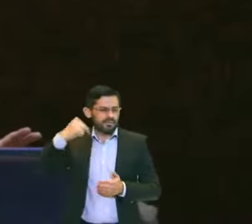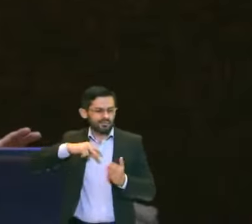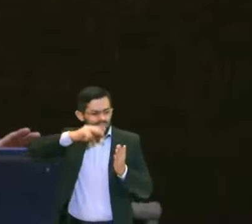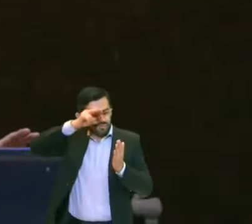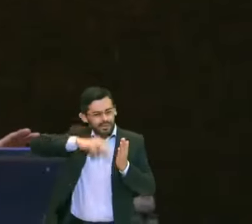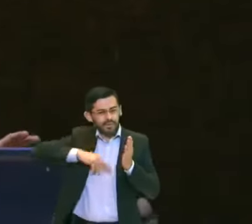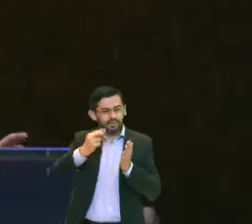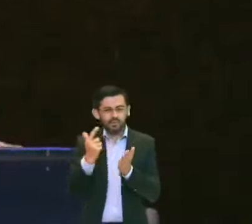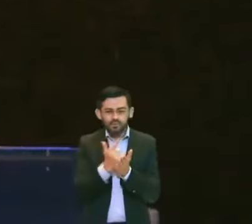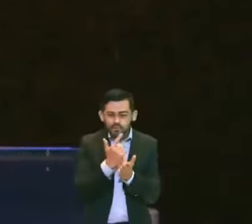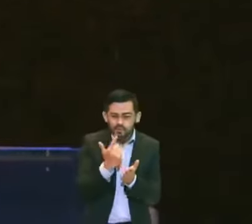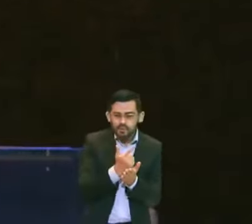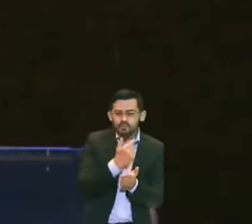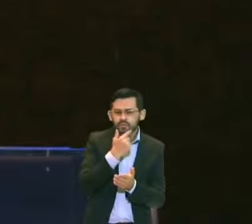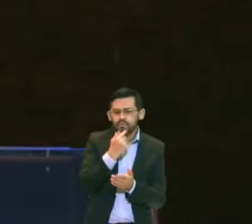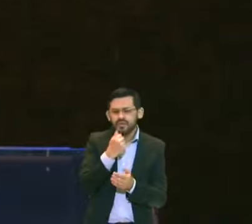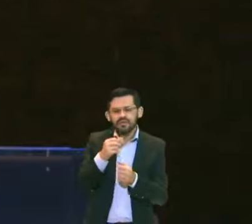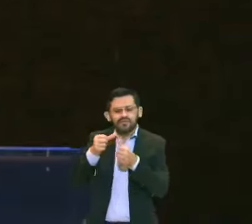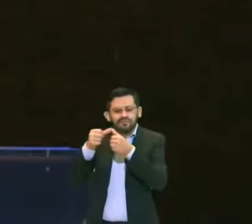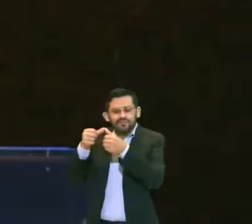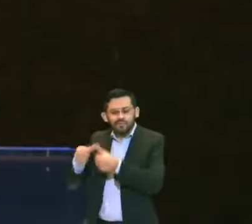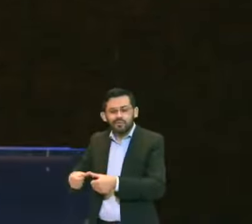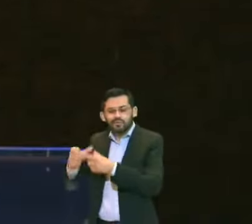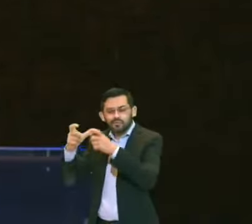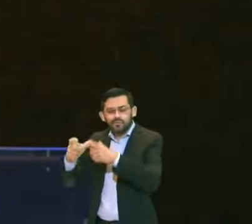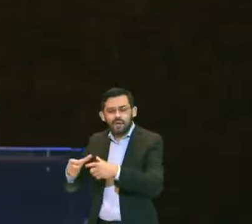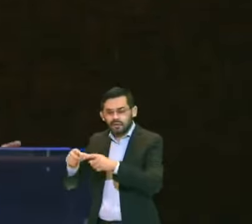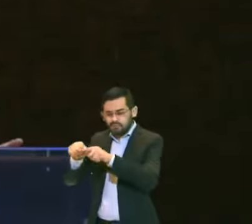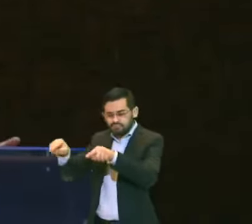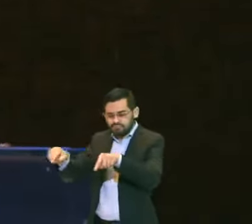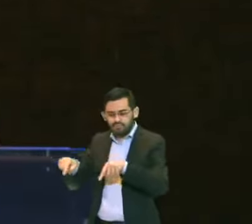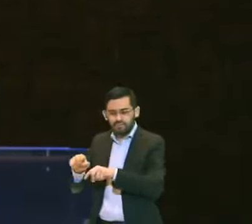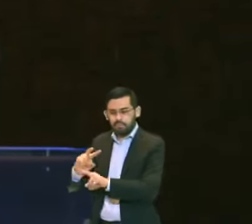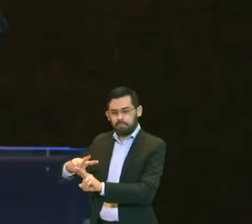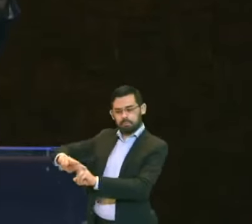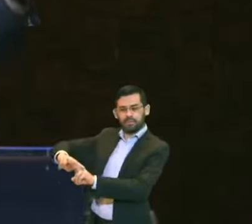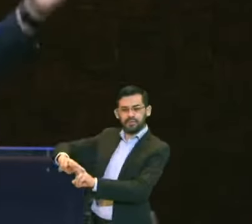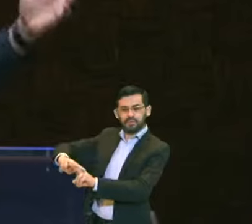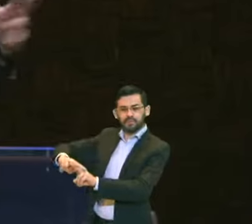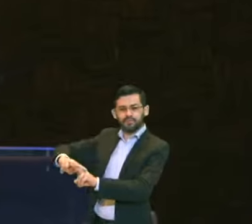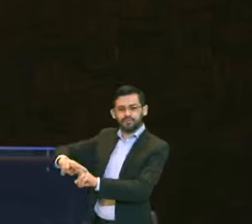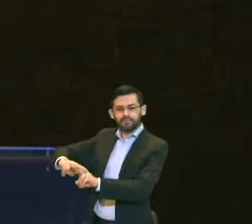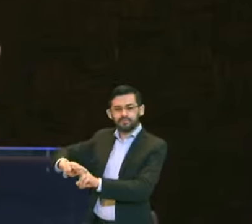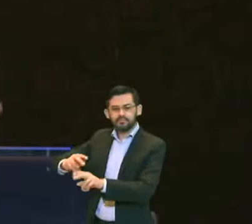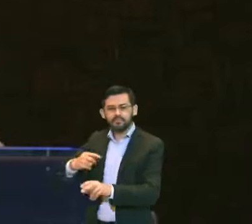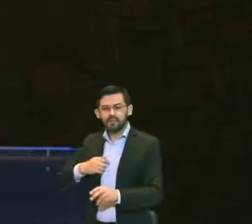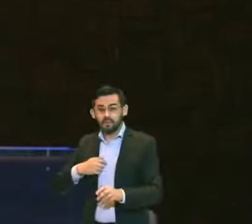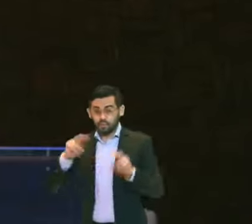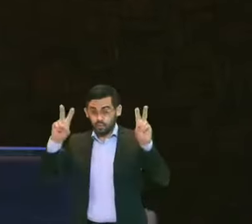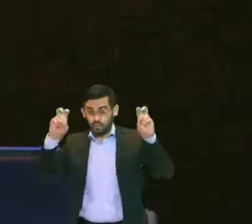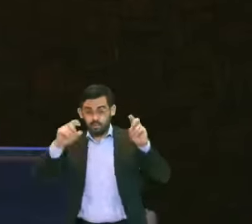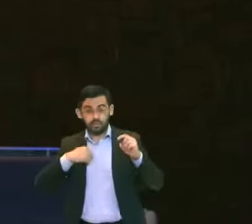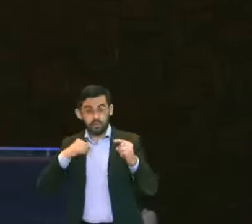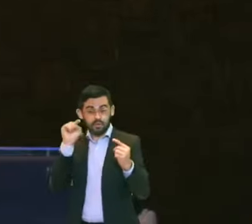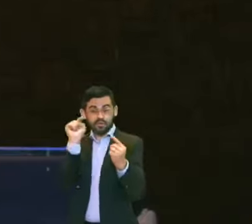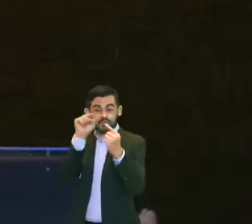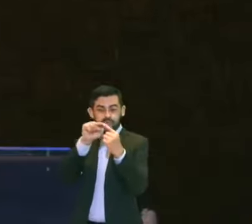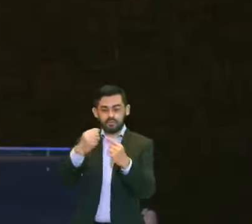de concentração, e ele escreve um livro que o nome era, se eu não me engano, O Sentido da Vida, algo